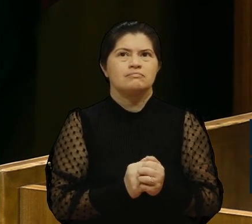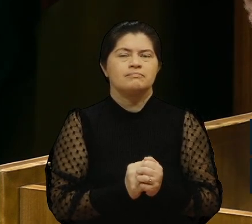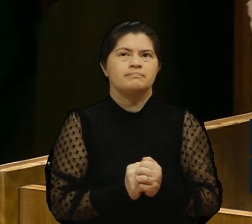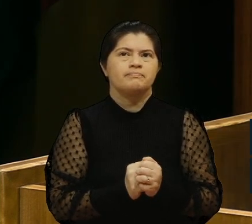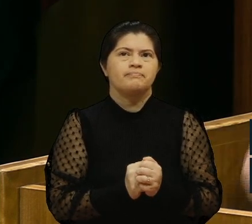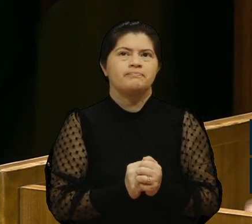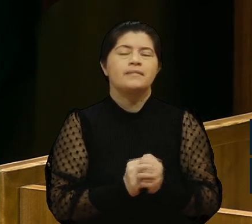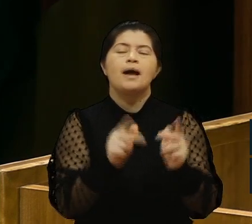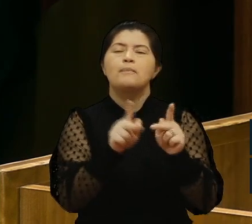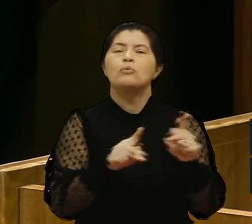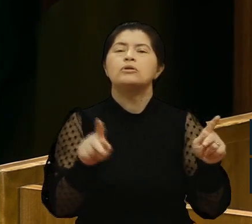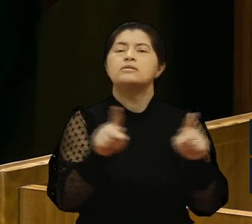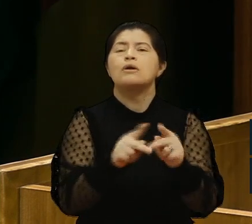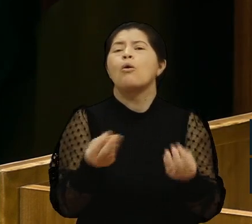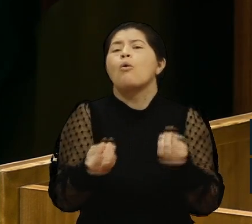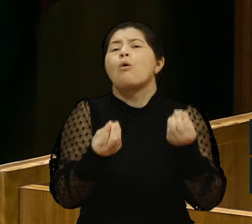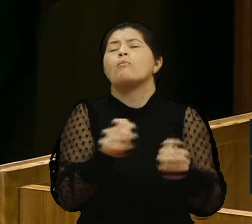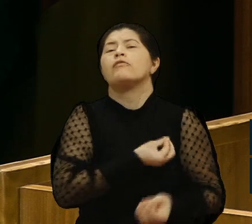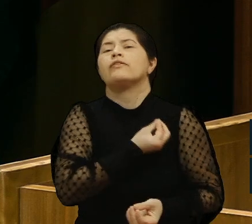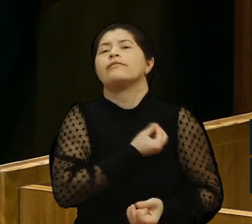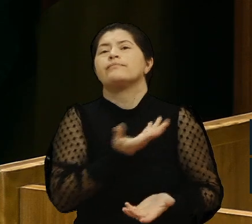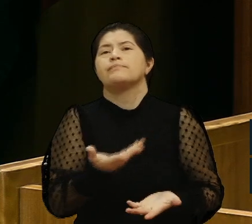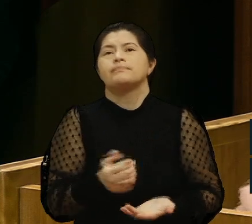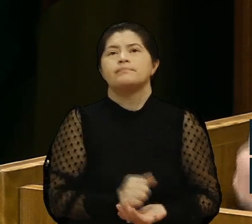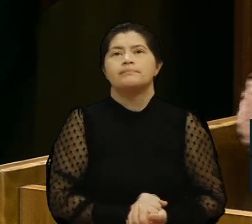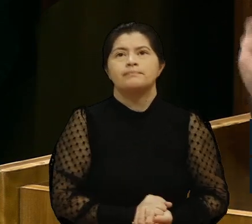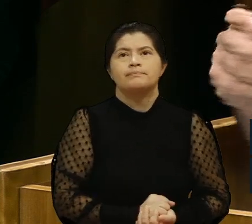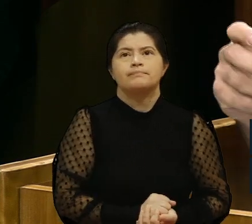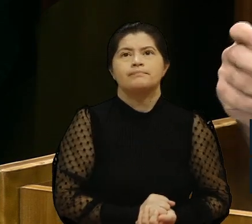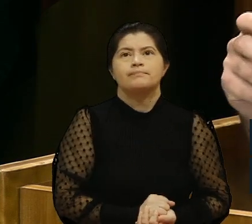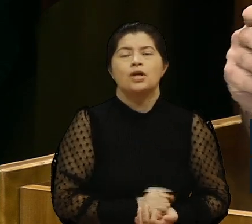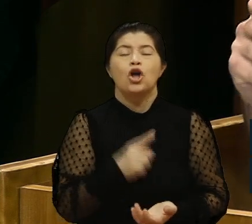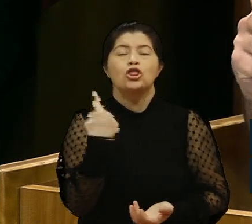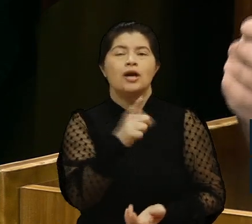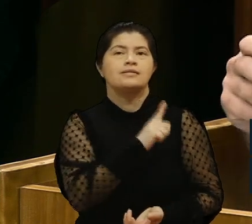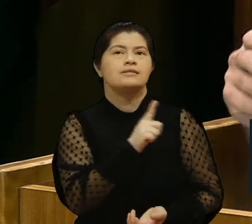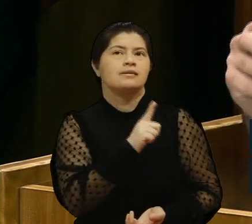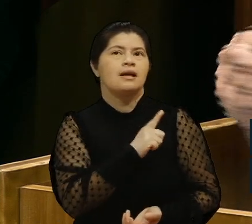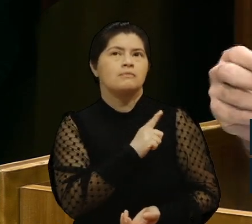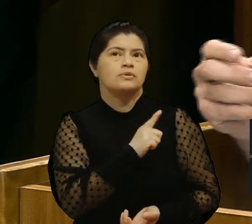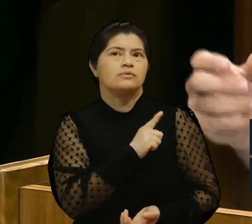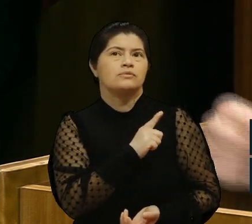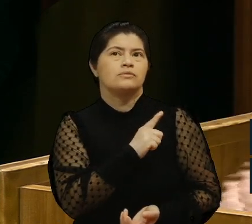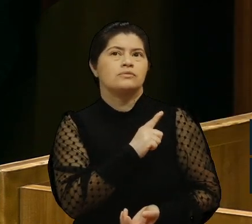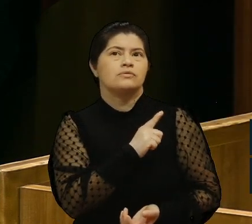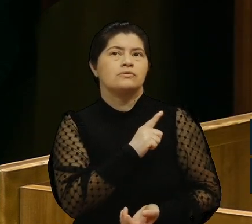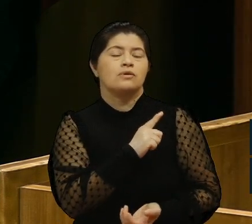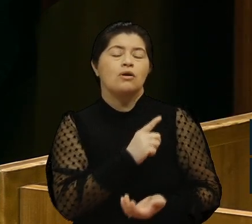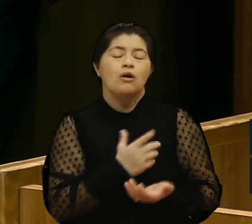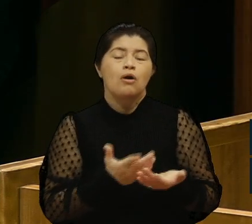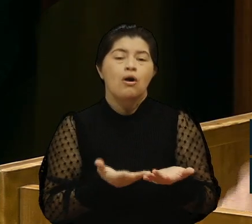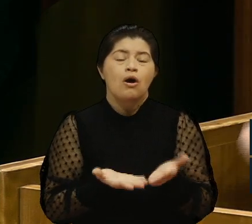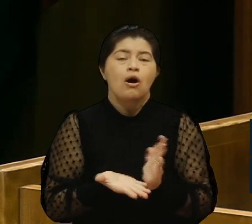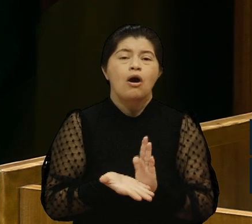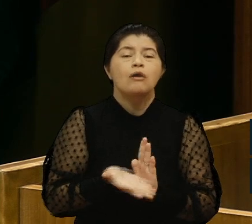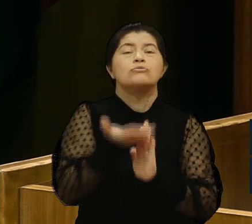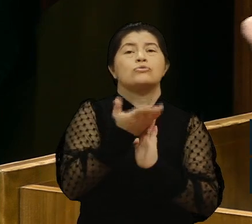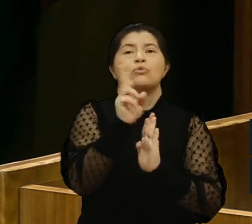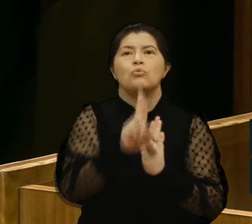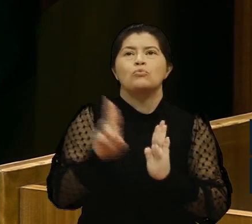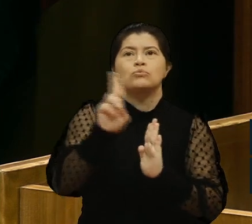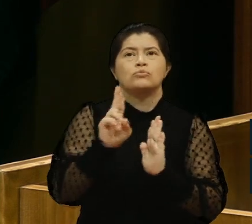E a população como é que fica? Nós temos talvez no inverno um aumento do consumo,